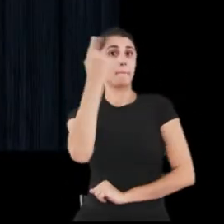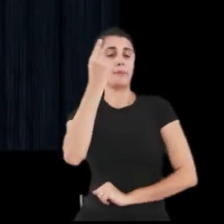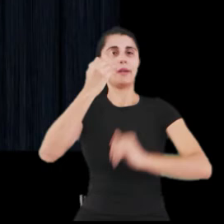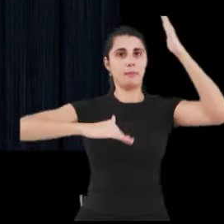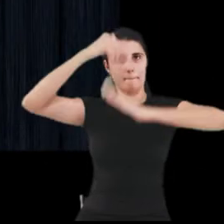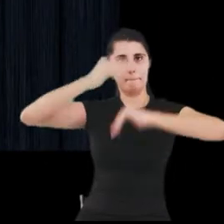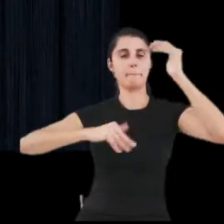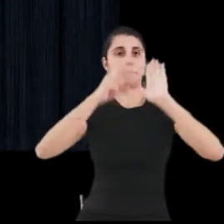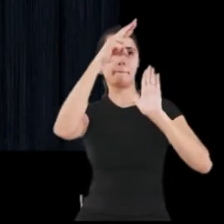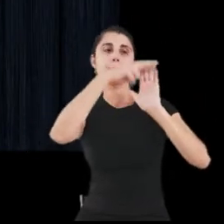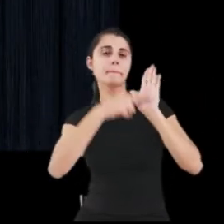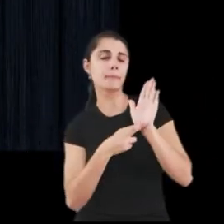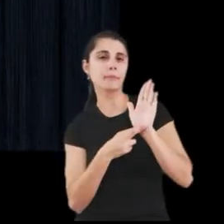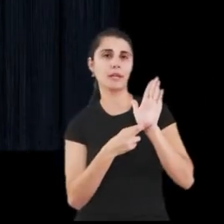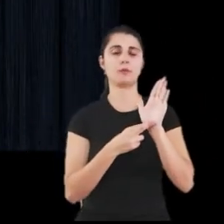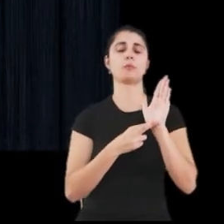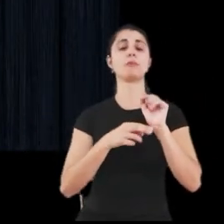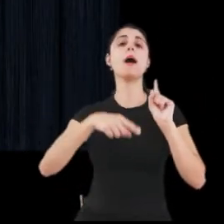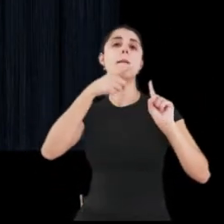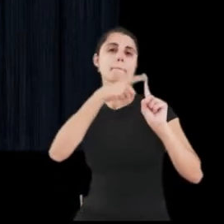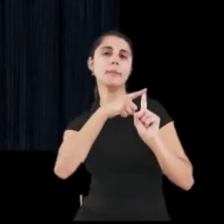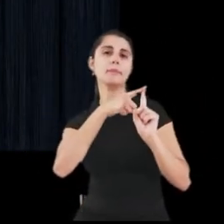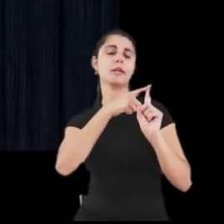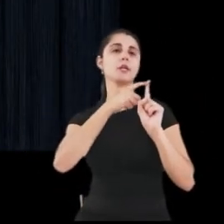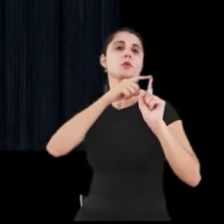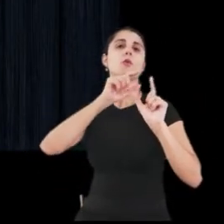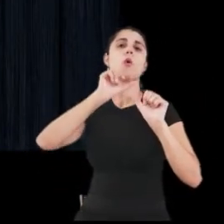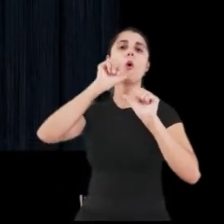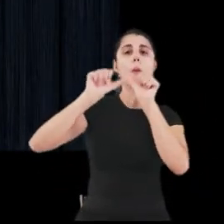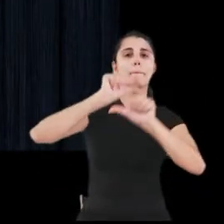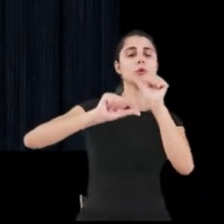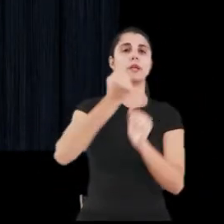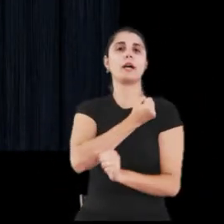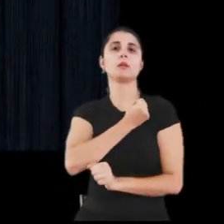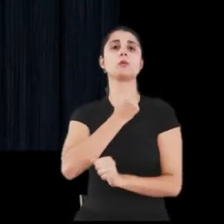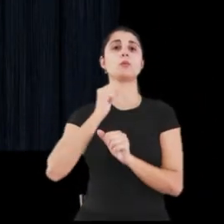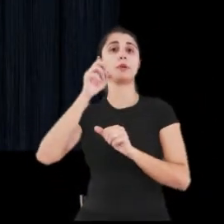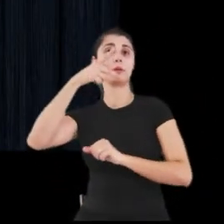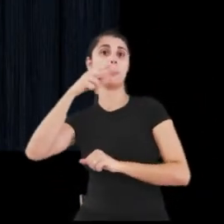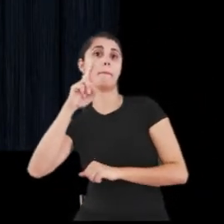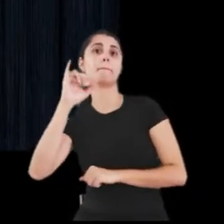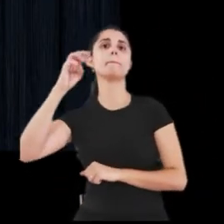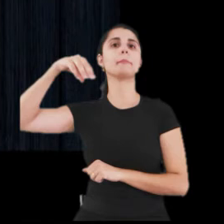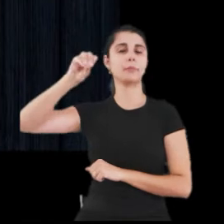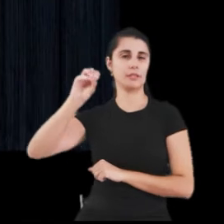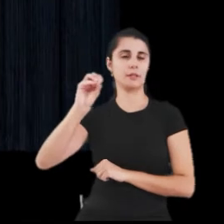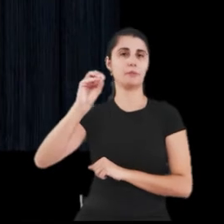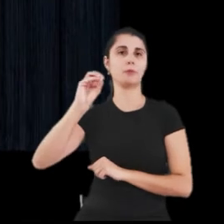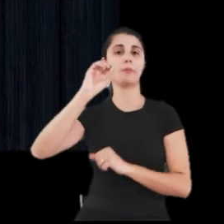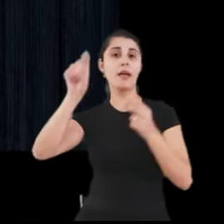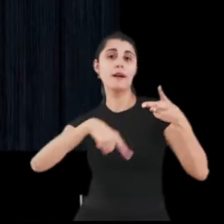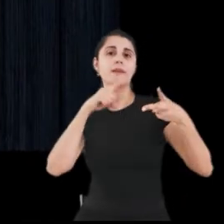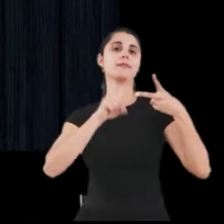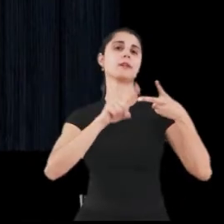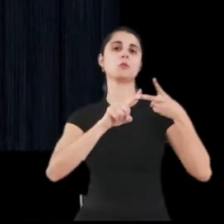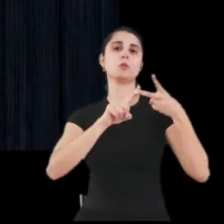decompõe-se o número em fatores primos. Segundo passo: o primeiro divisor a ser escrito é 1, pois